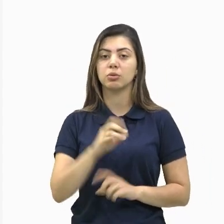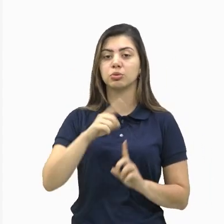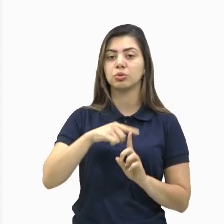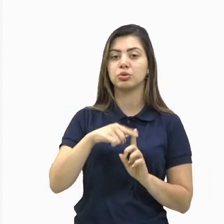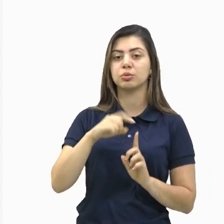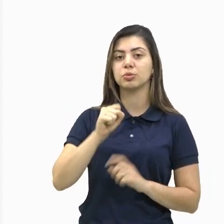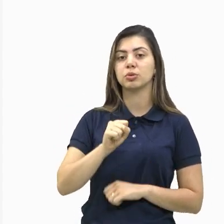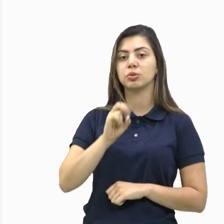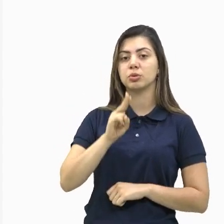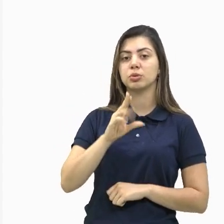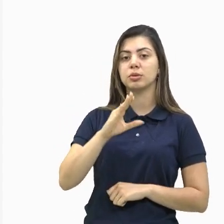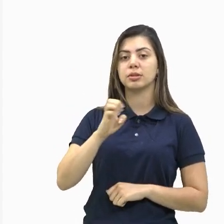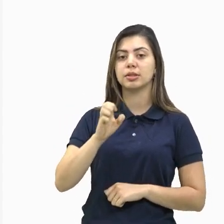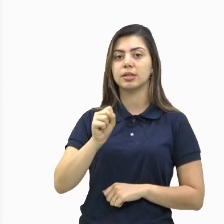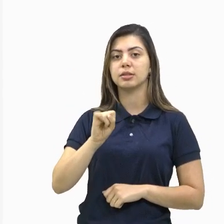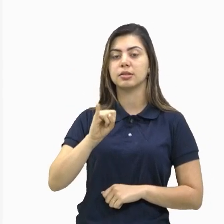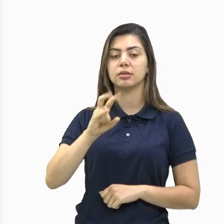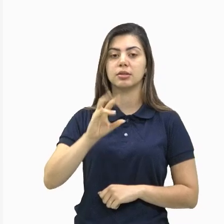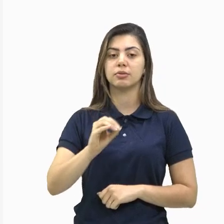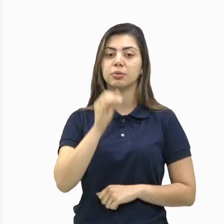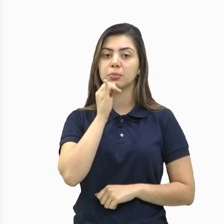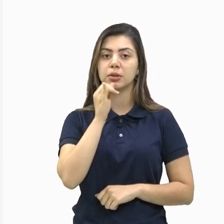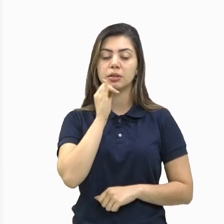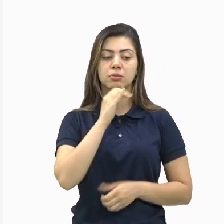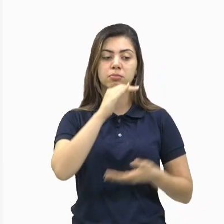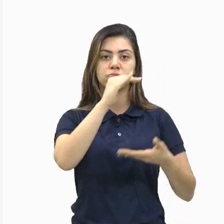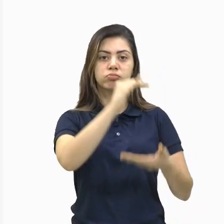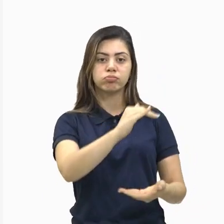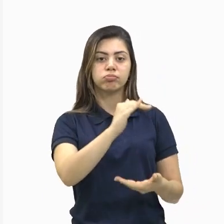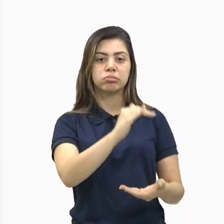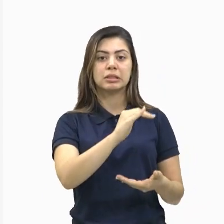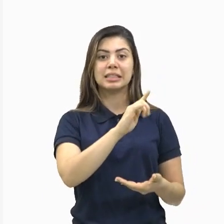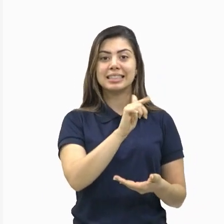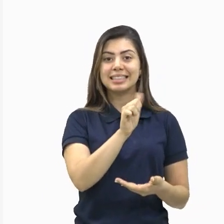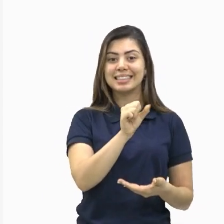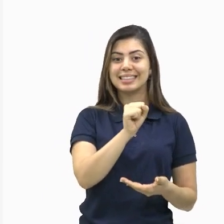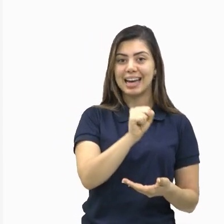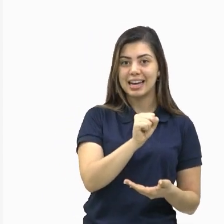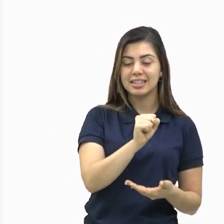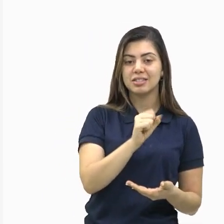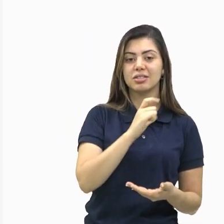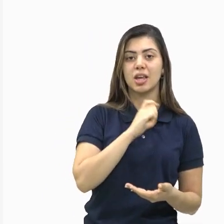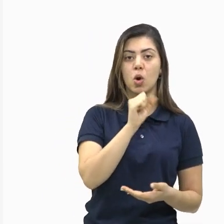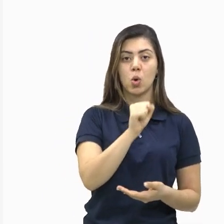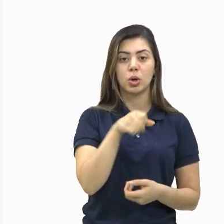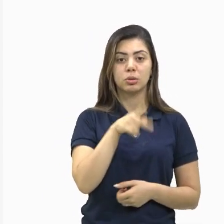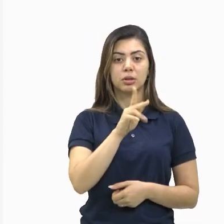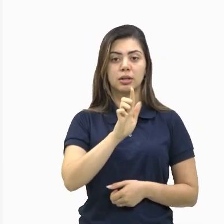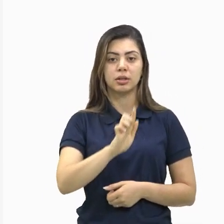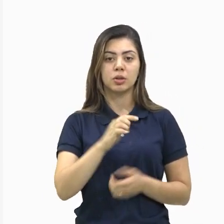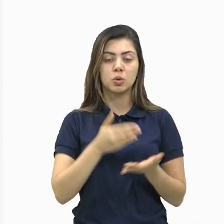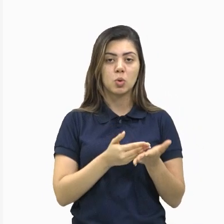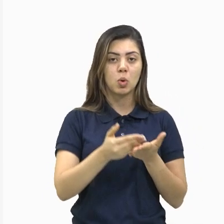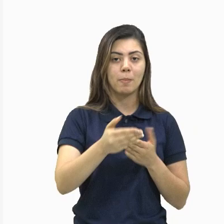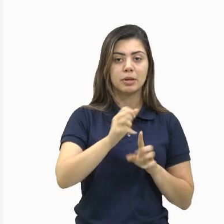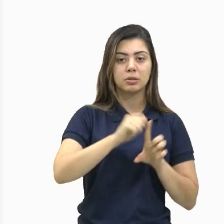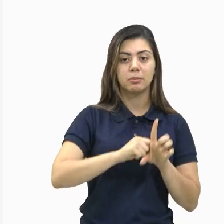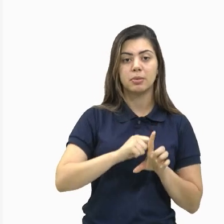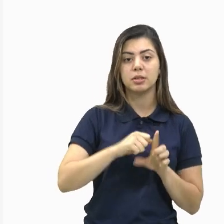trouxe. Um botijão de gás de 8 quilos, no início do mês custava R$60.